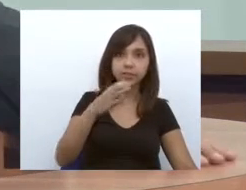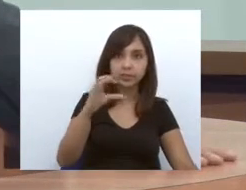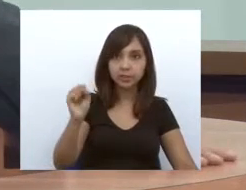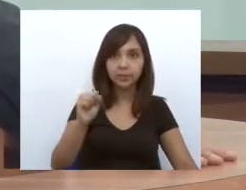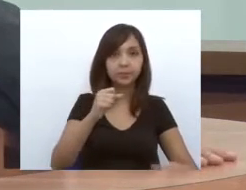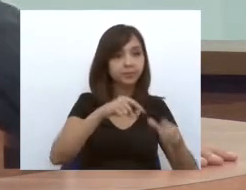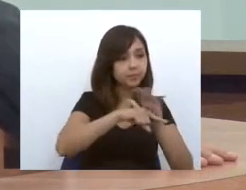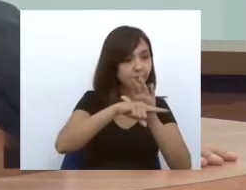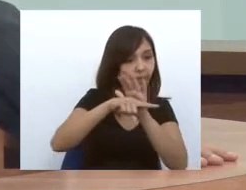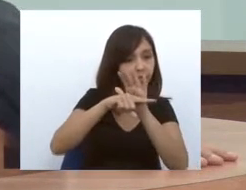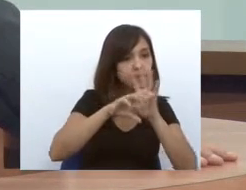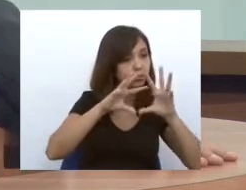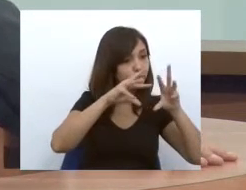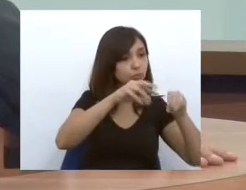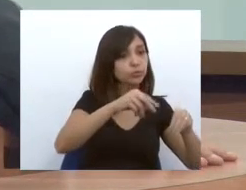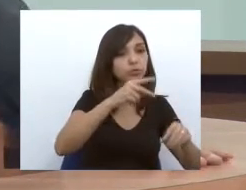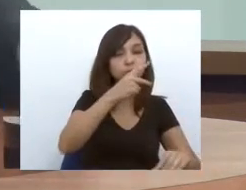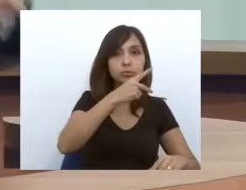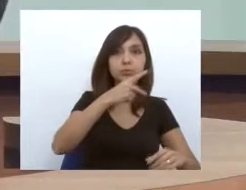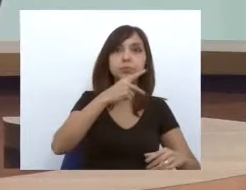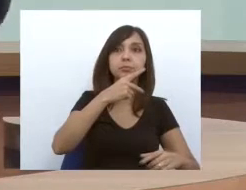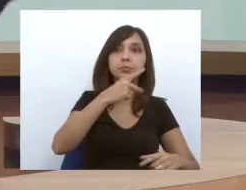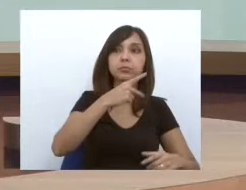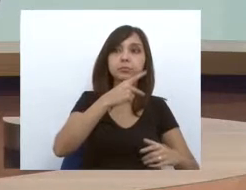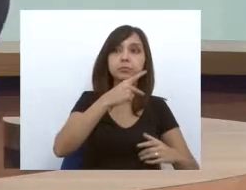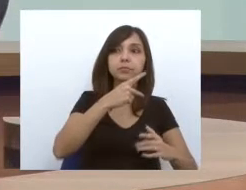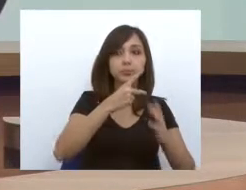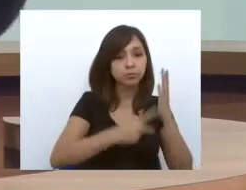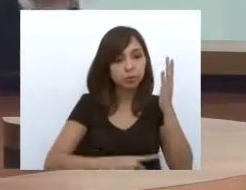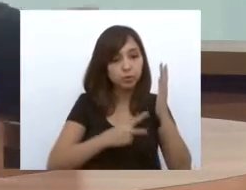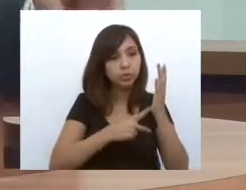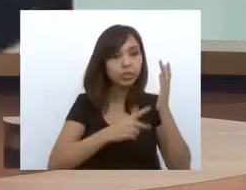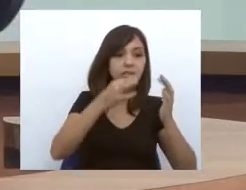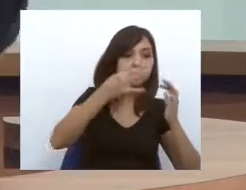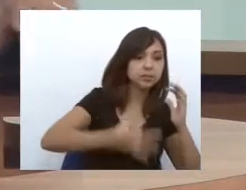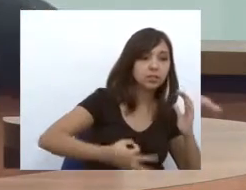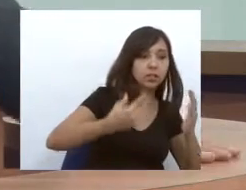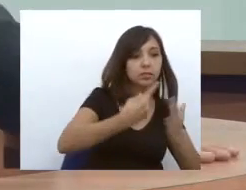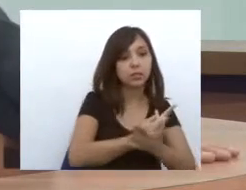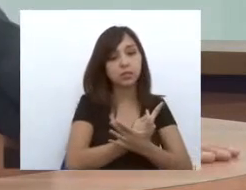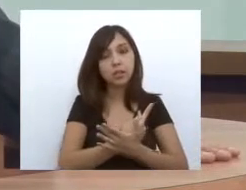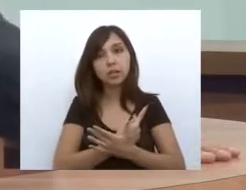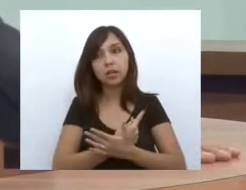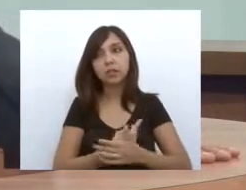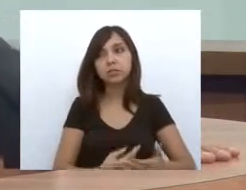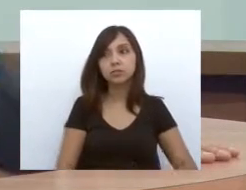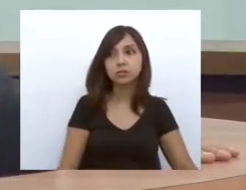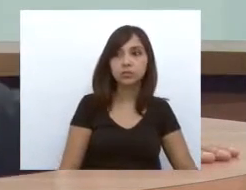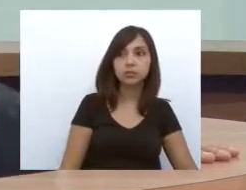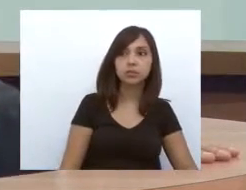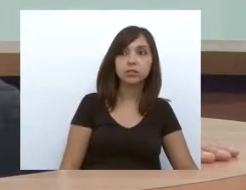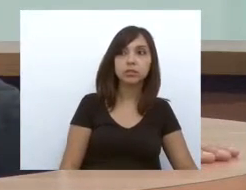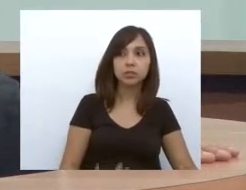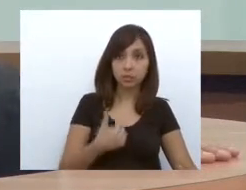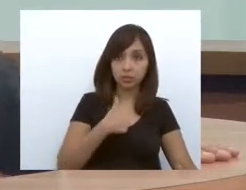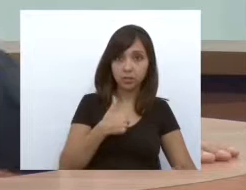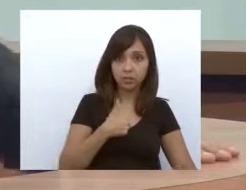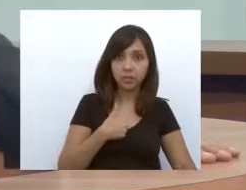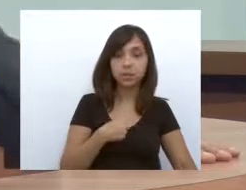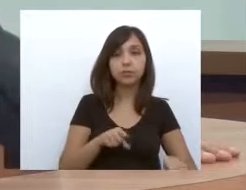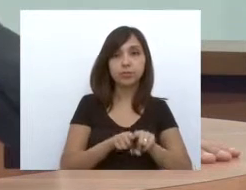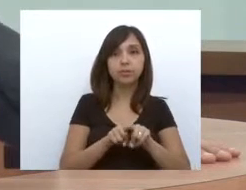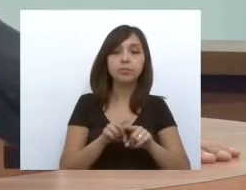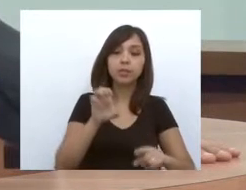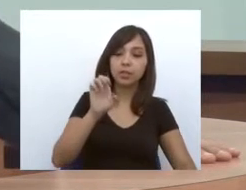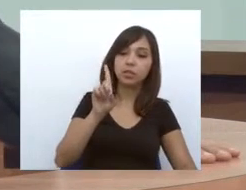todos os projetos que entram na casa para saber se é legal, se é ilegal, se é constitucional ou não, da qual faz parte a minha pessoa, o